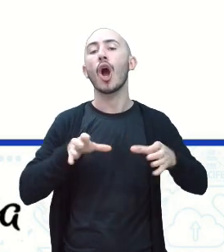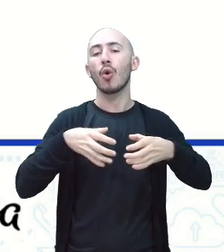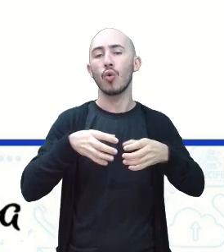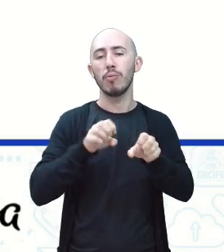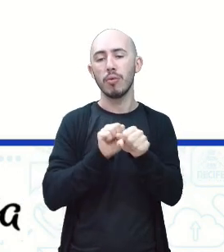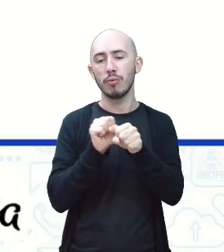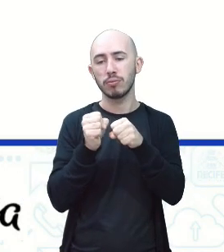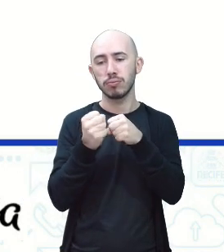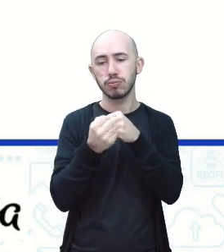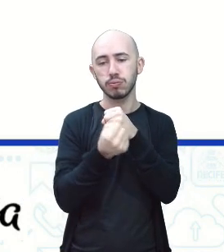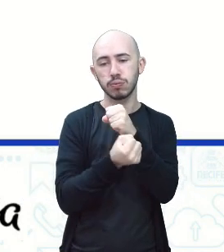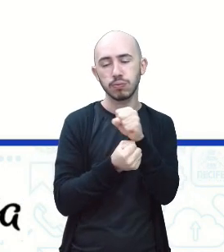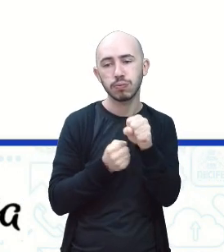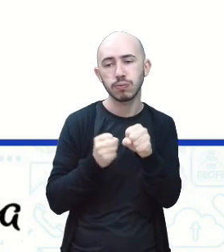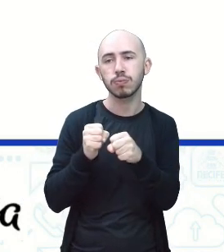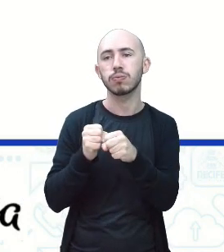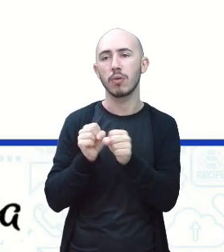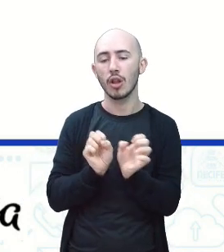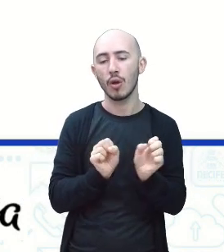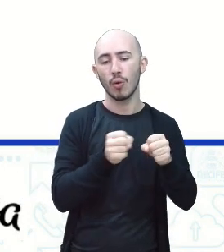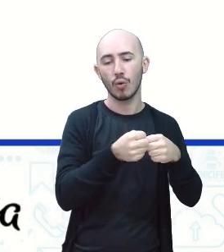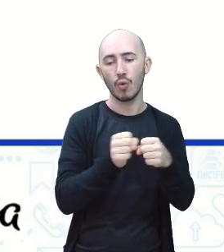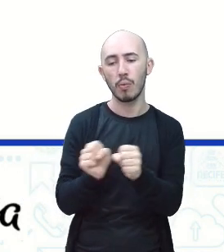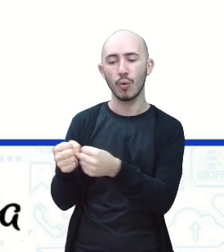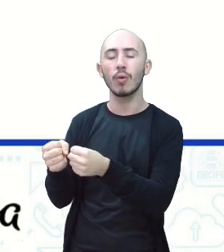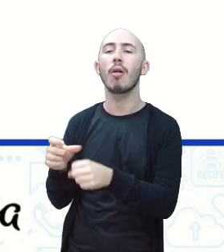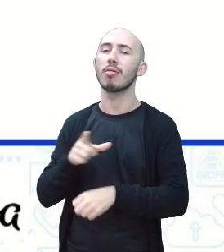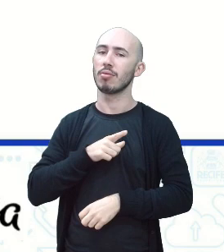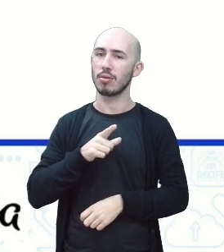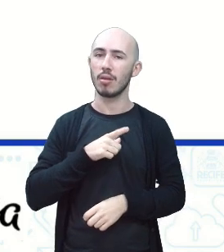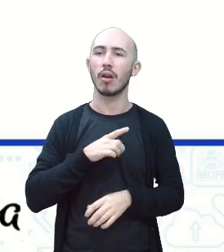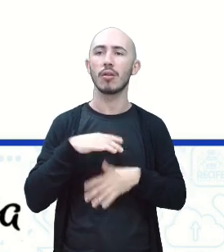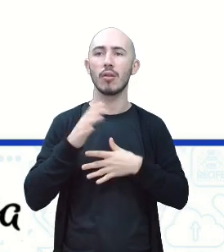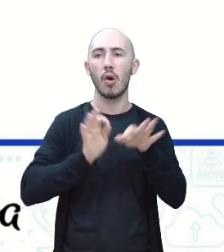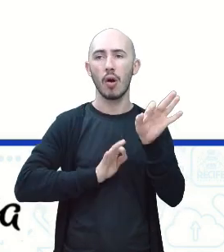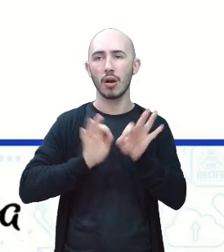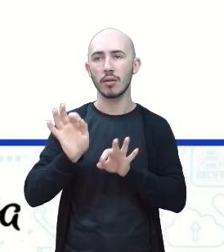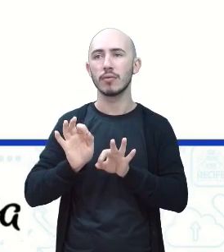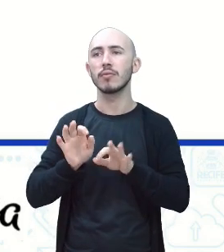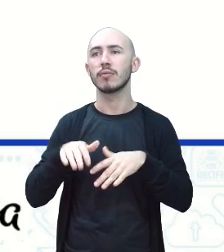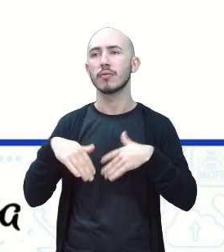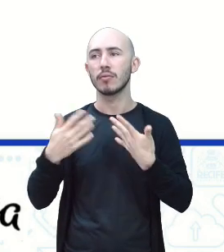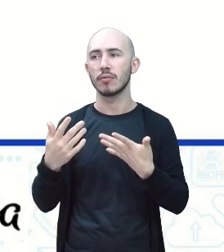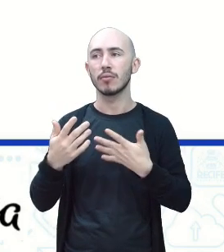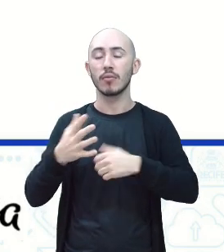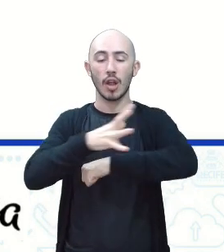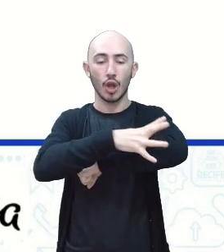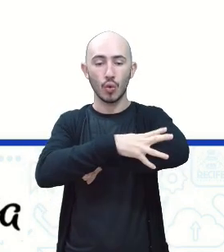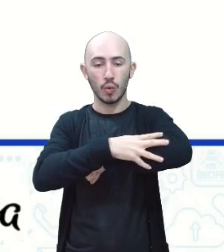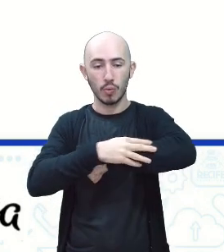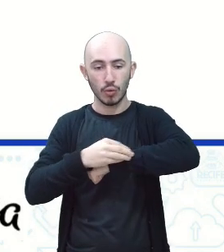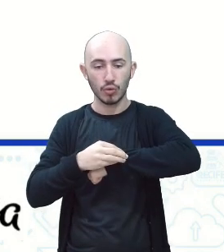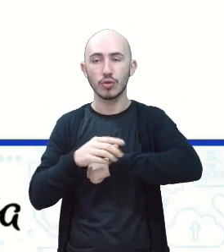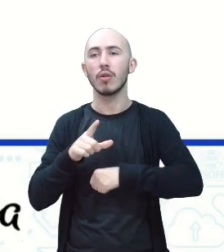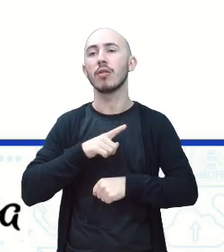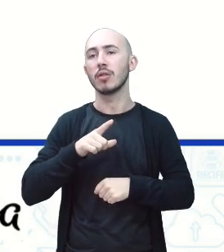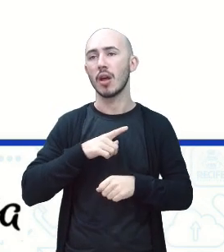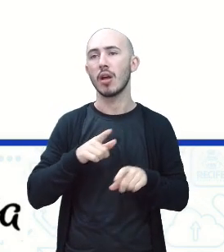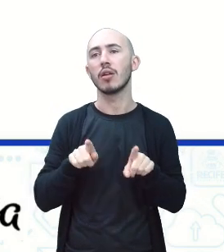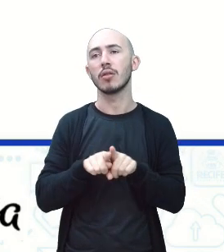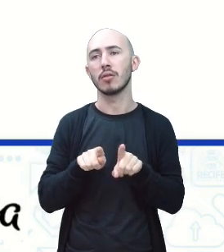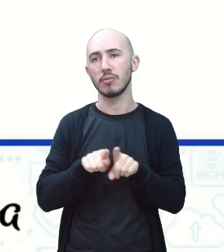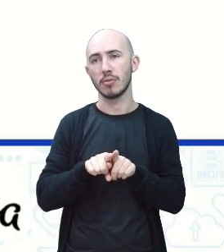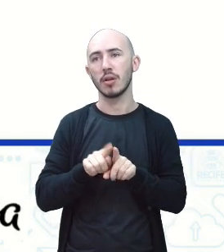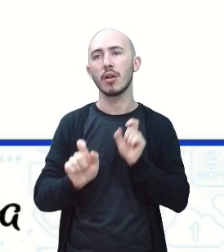desenvolvendo juntas uma determinada função no organismo. Nós temos aqui a célula muscular, as hemácias,